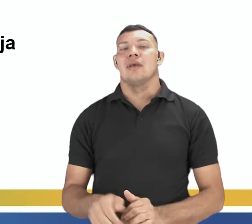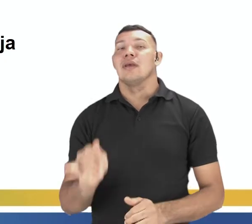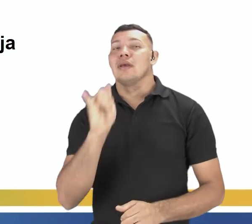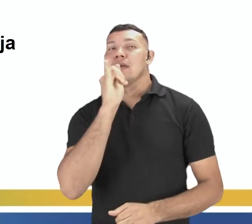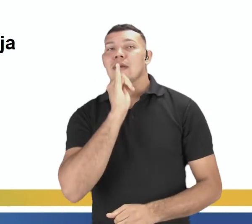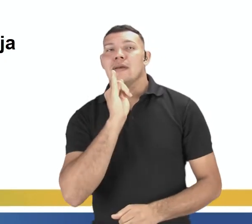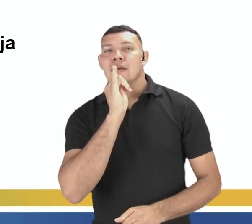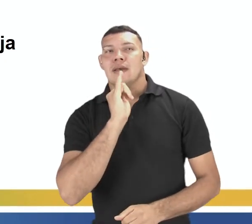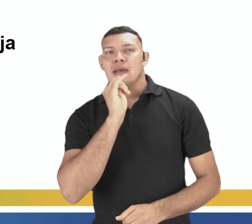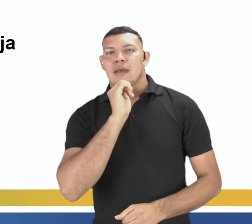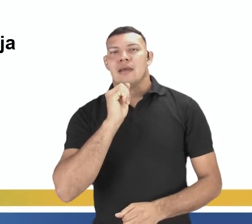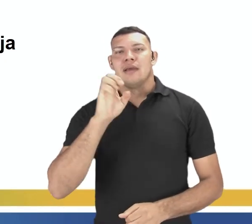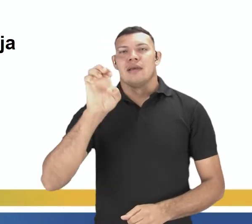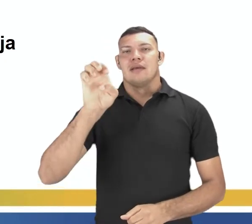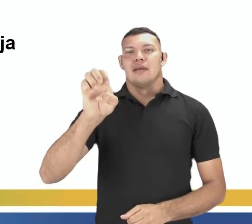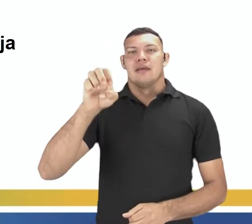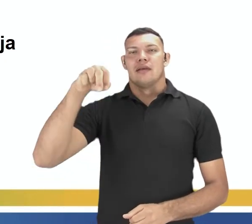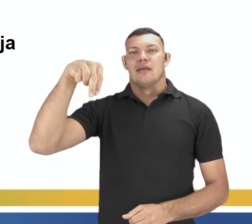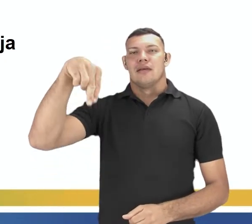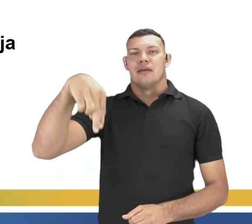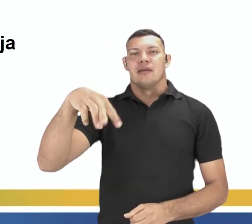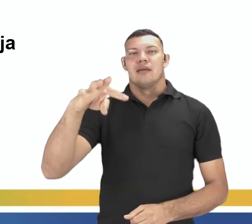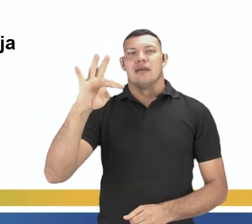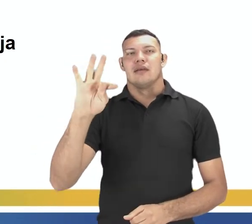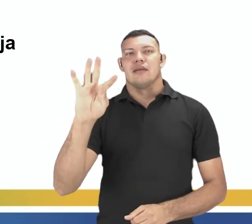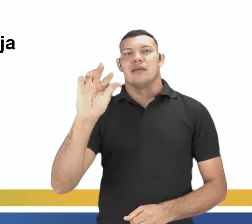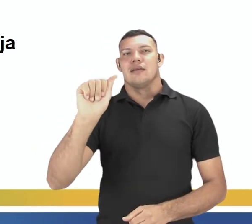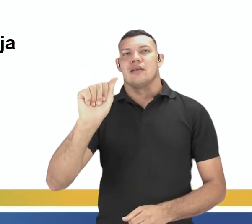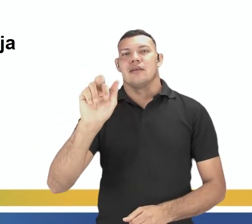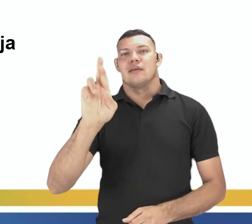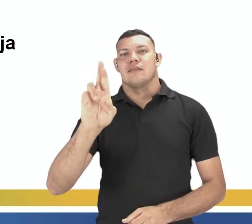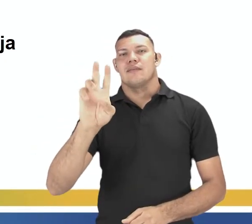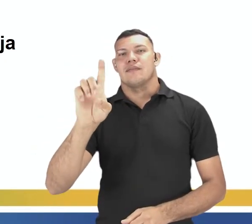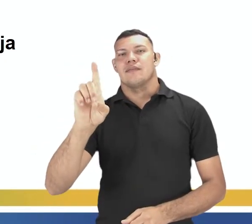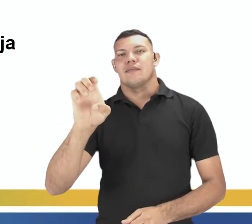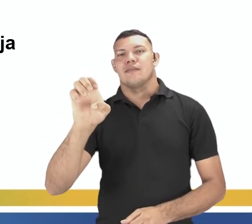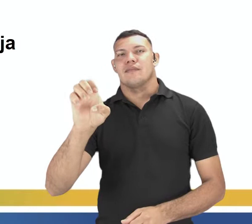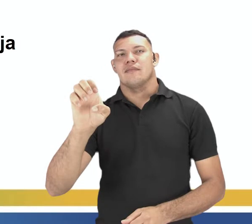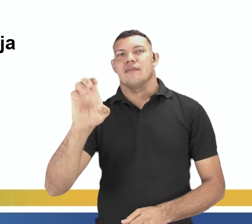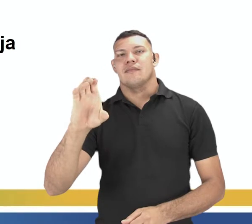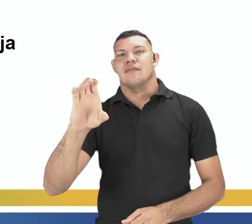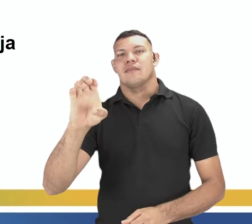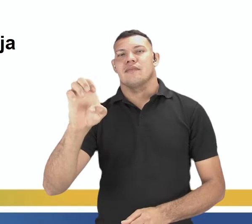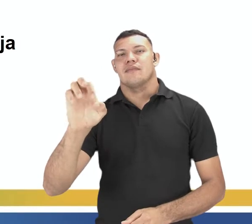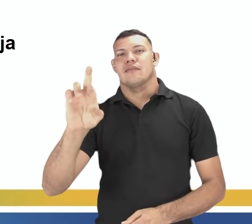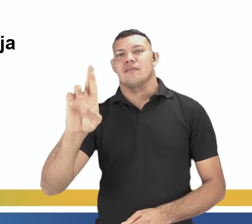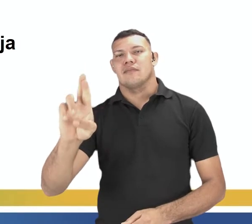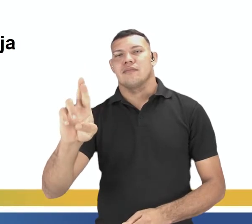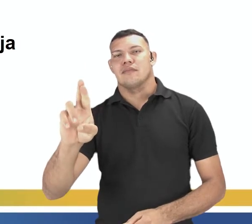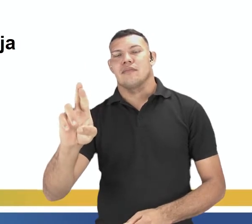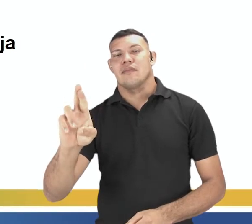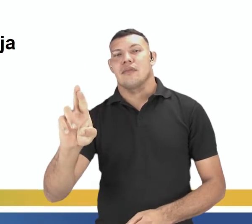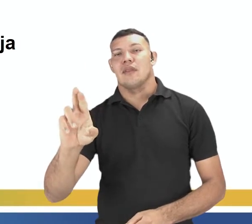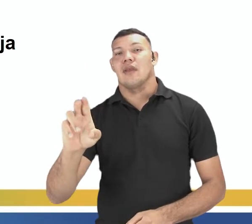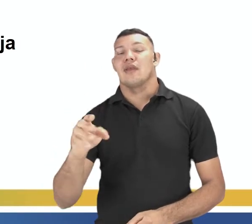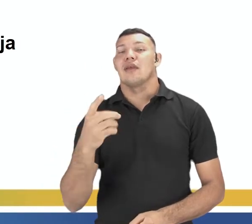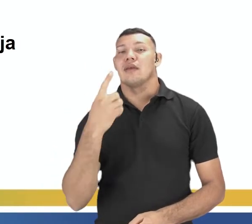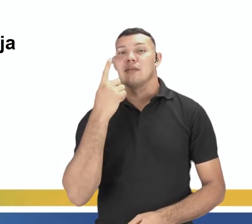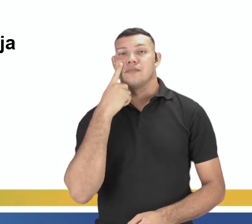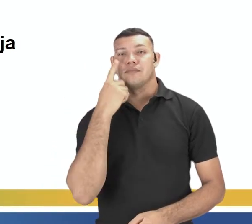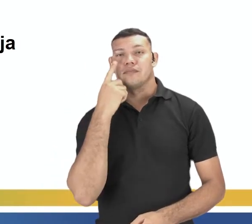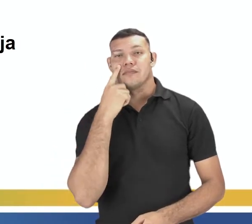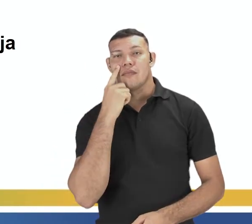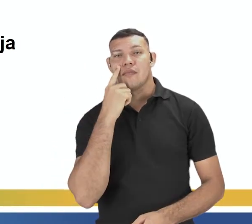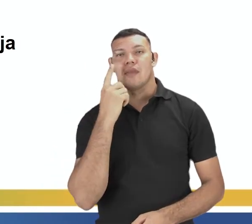Entardecer. Nós temos o prefixo em e o sufixo ser.